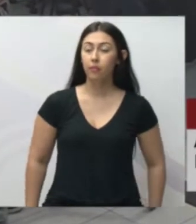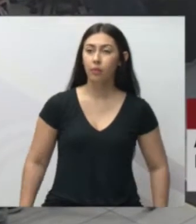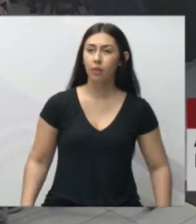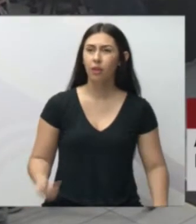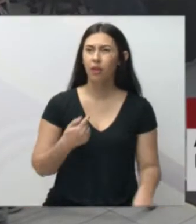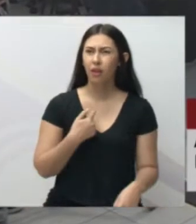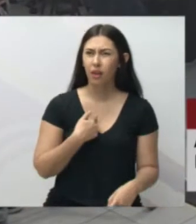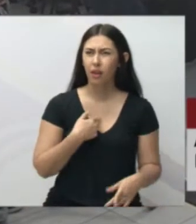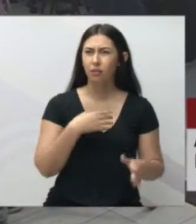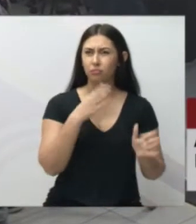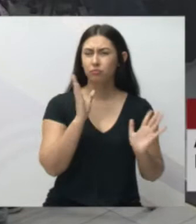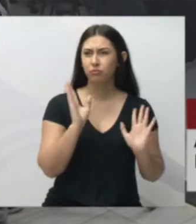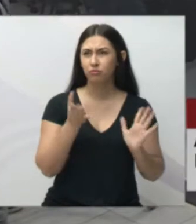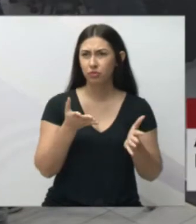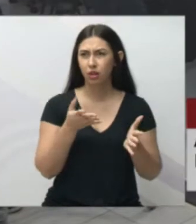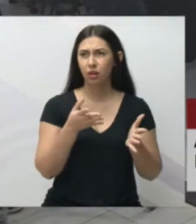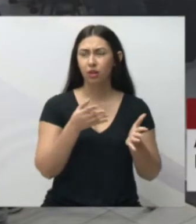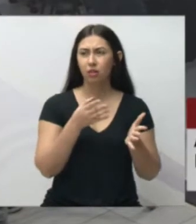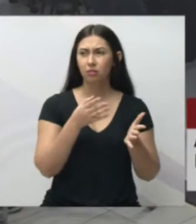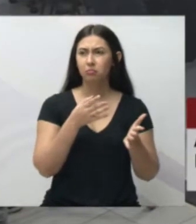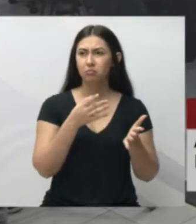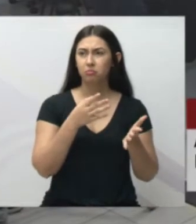eu oficializei